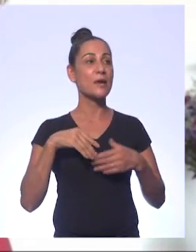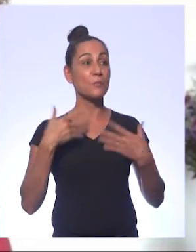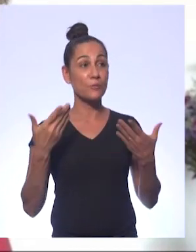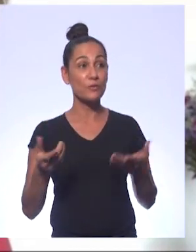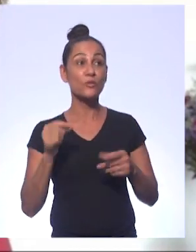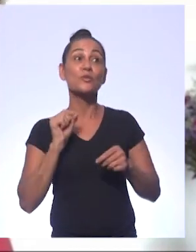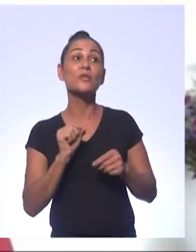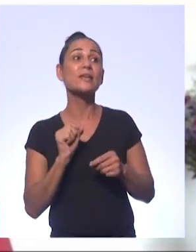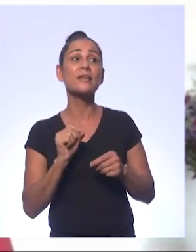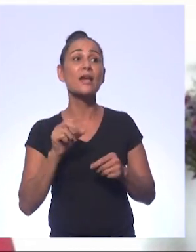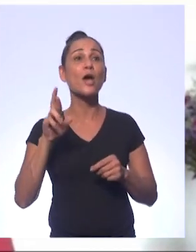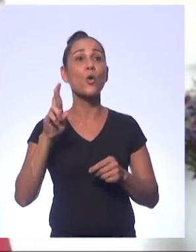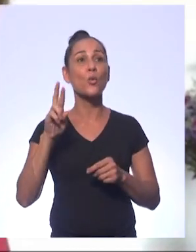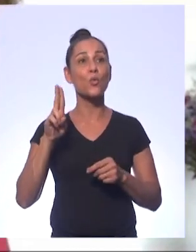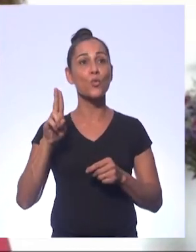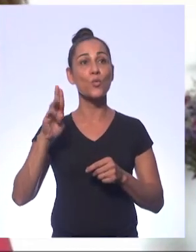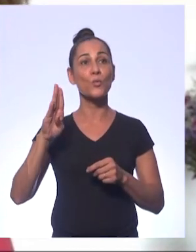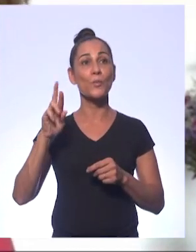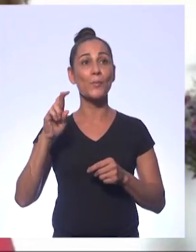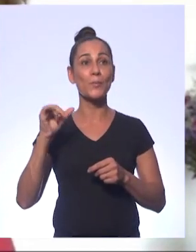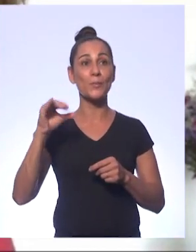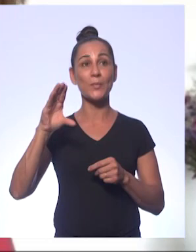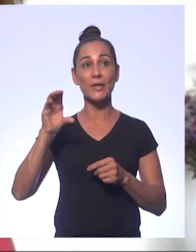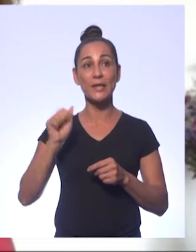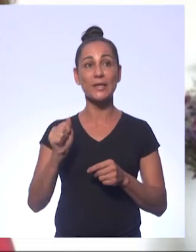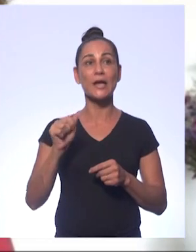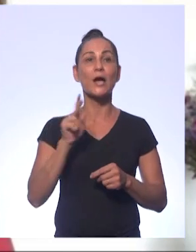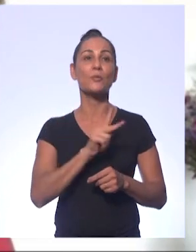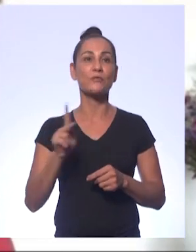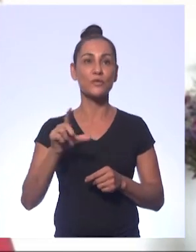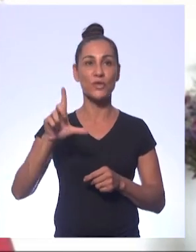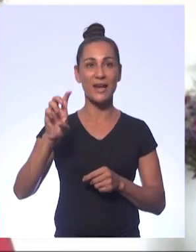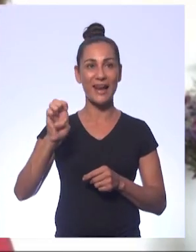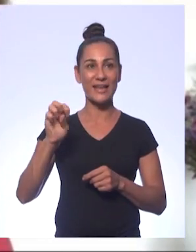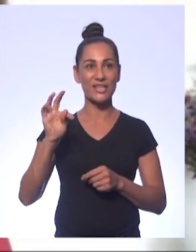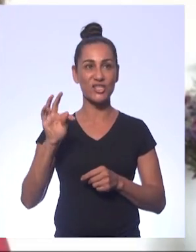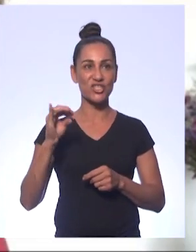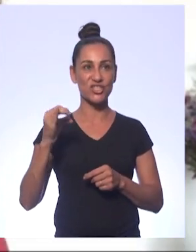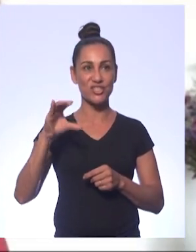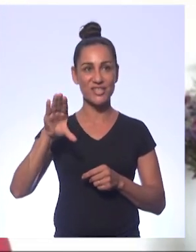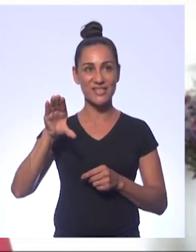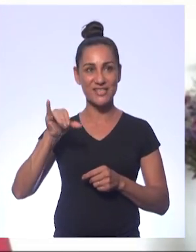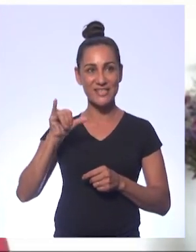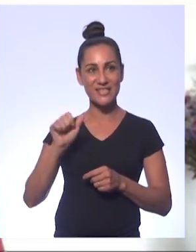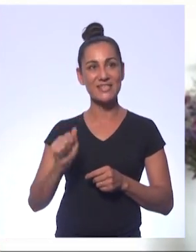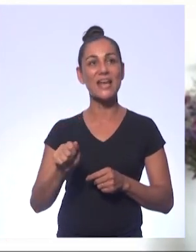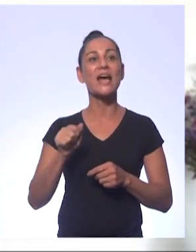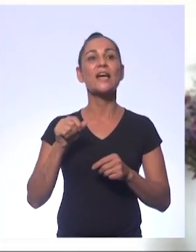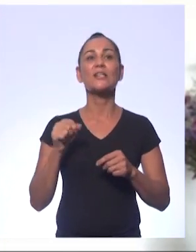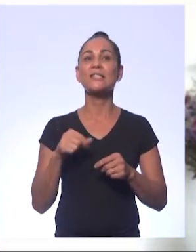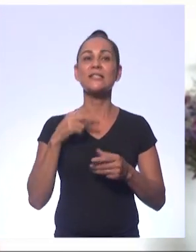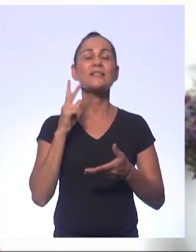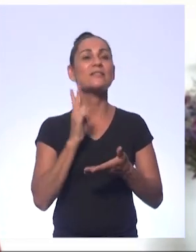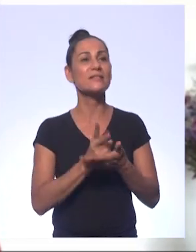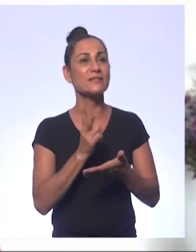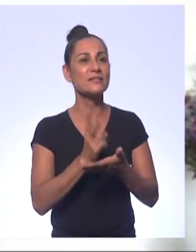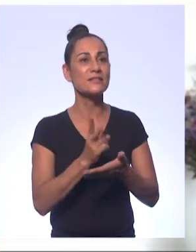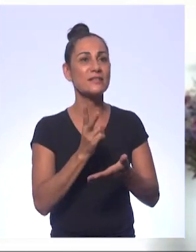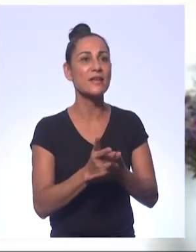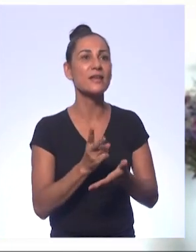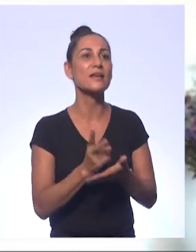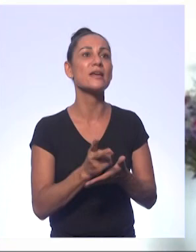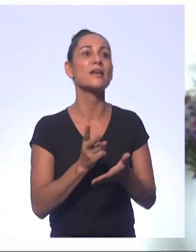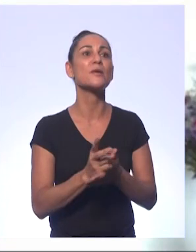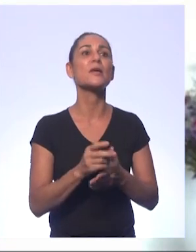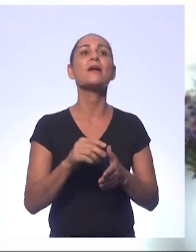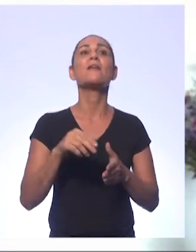de rubricas. A professora Letícia está dizendo, a todo momento é